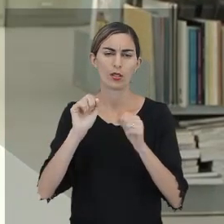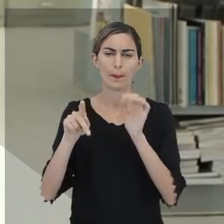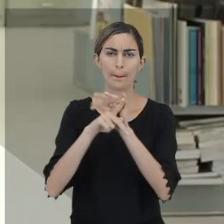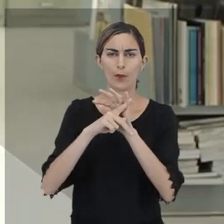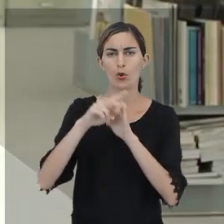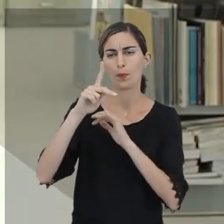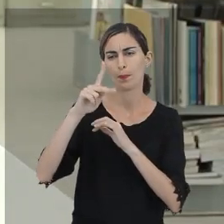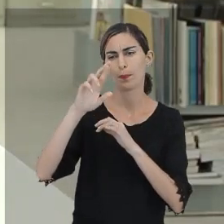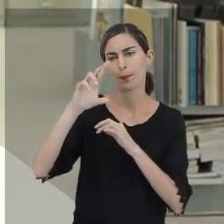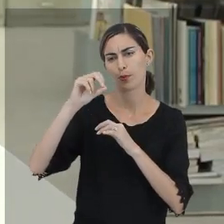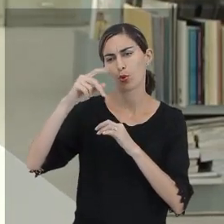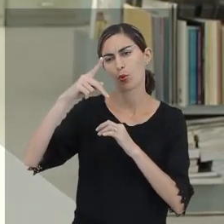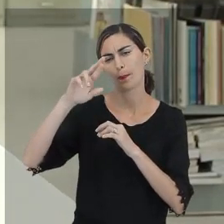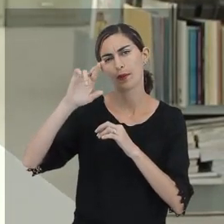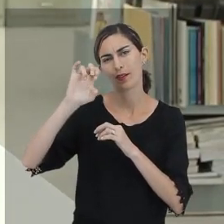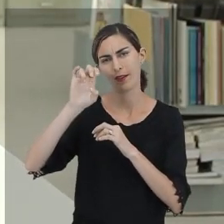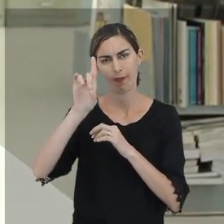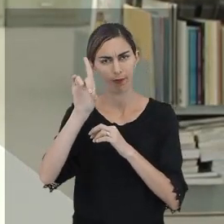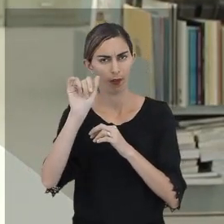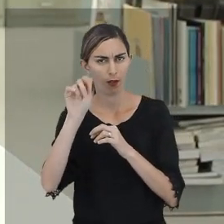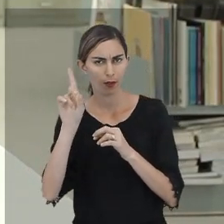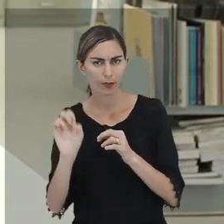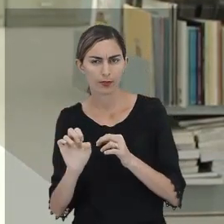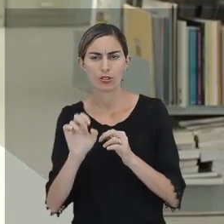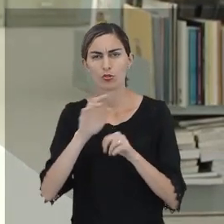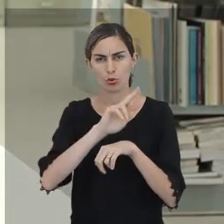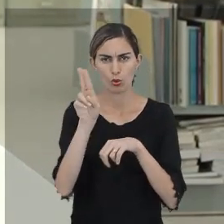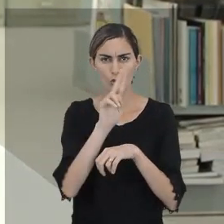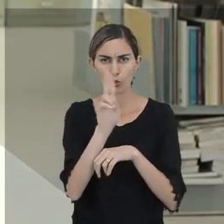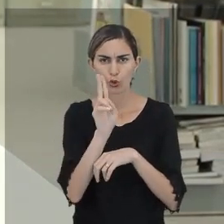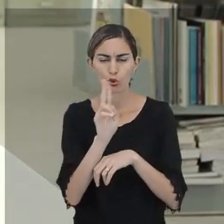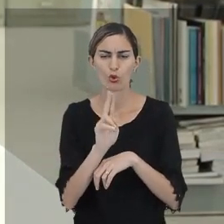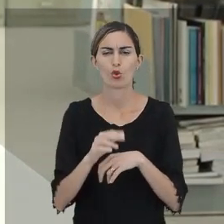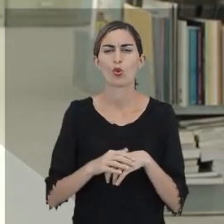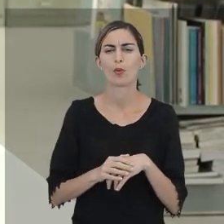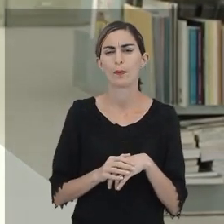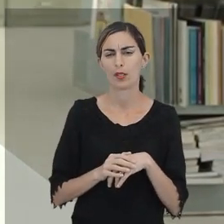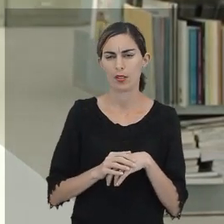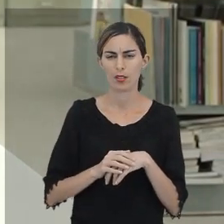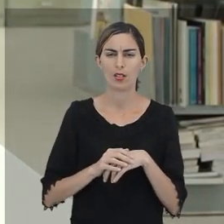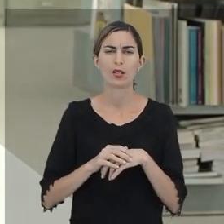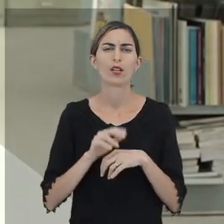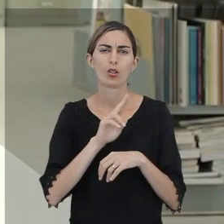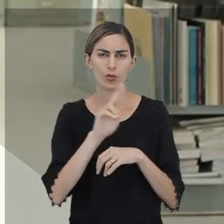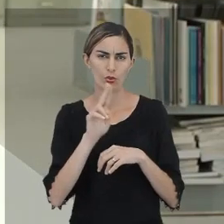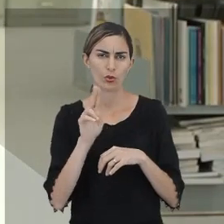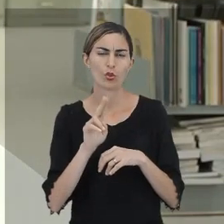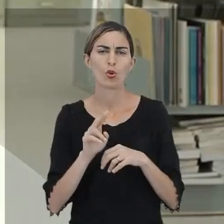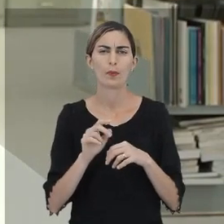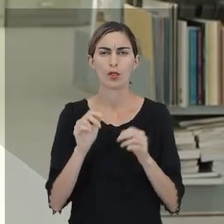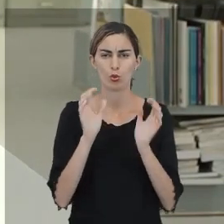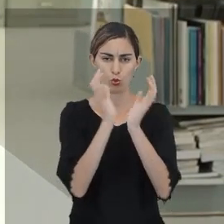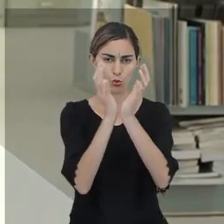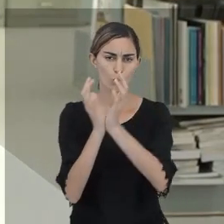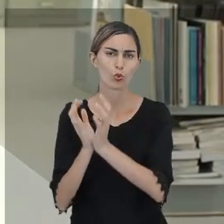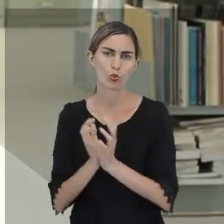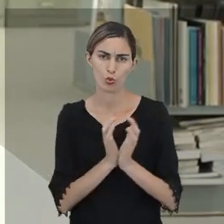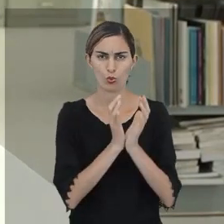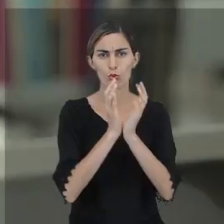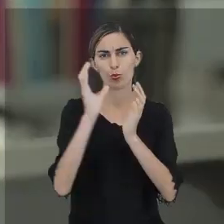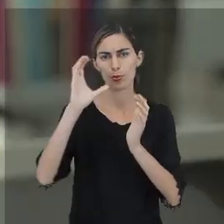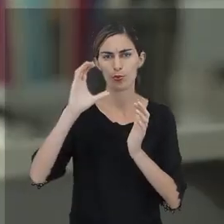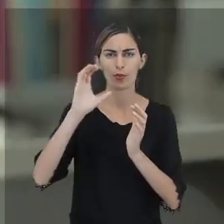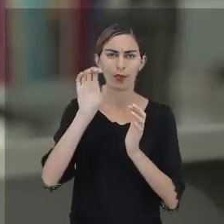propriedade chamada é chamada que agrupa o xuxa os elementos certo